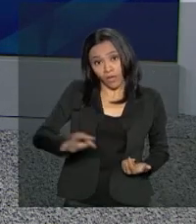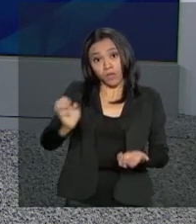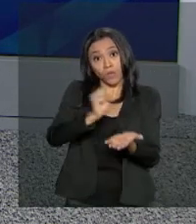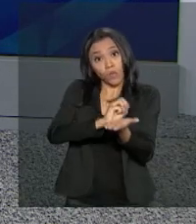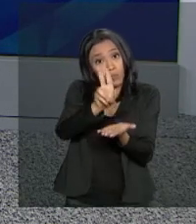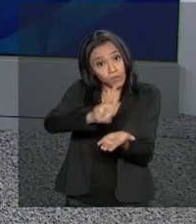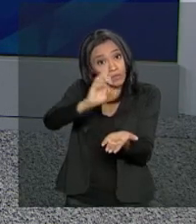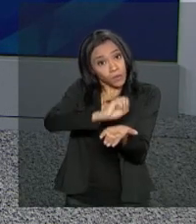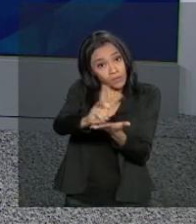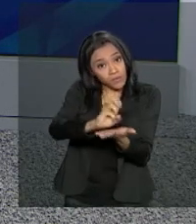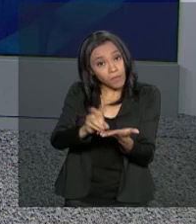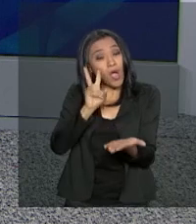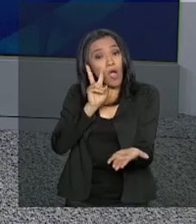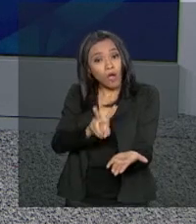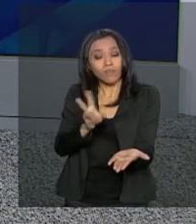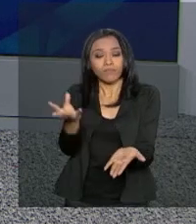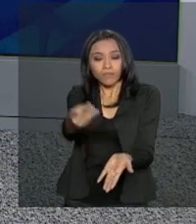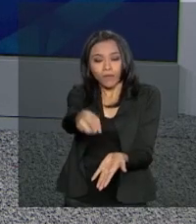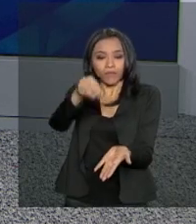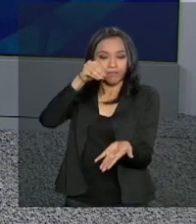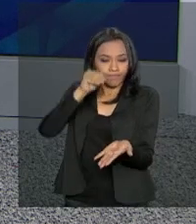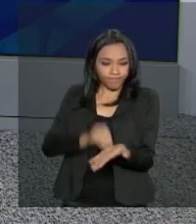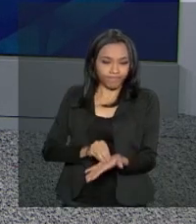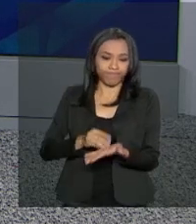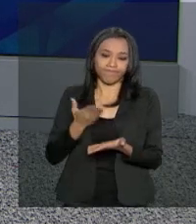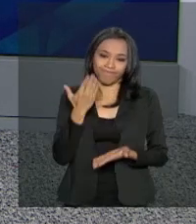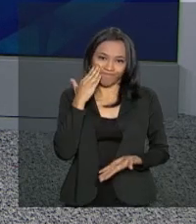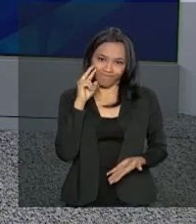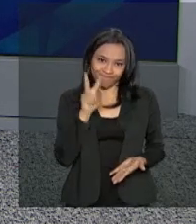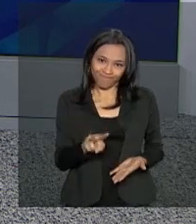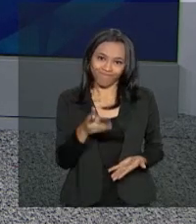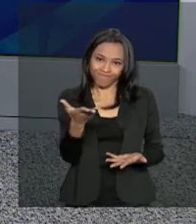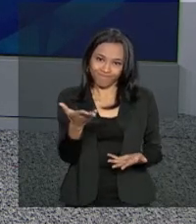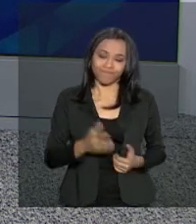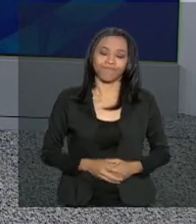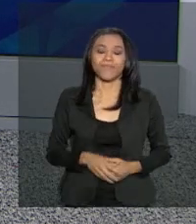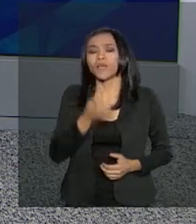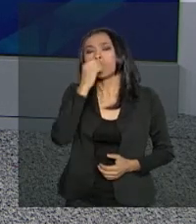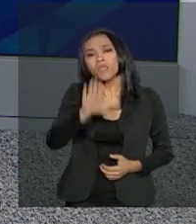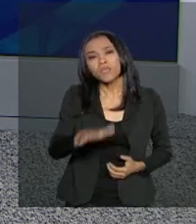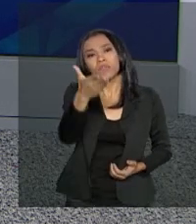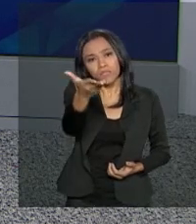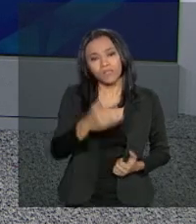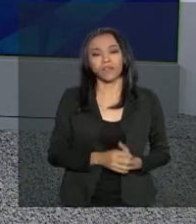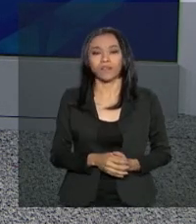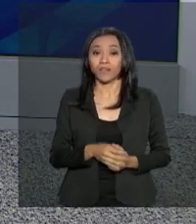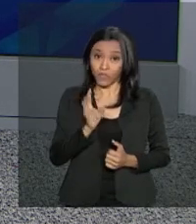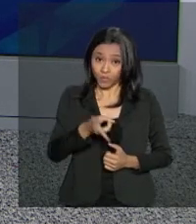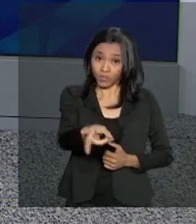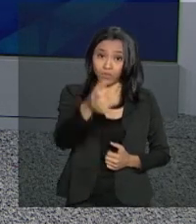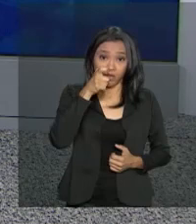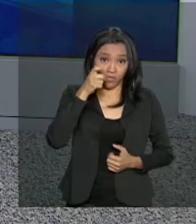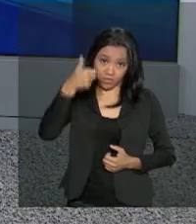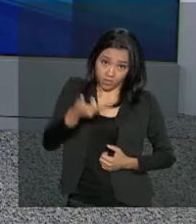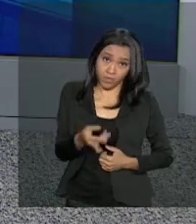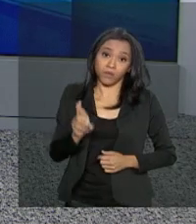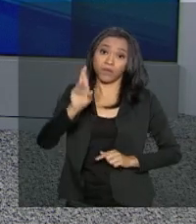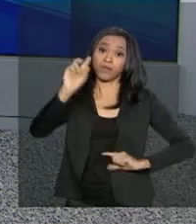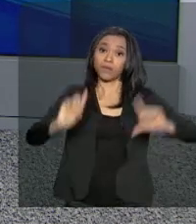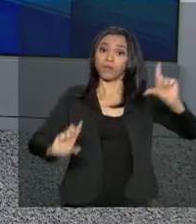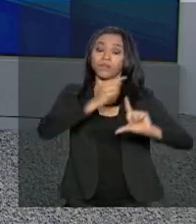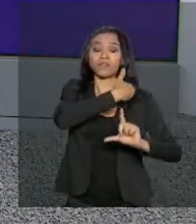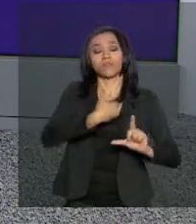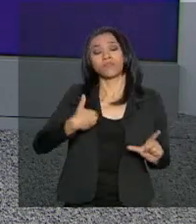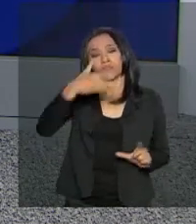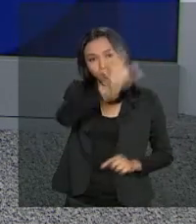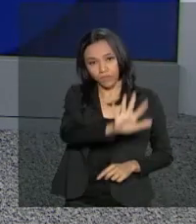disappear note e 6 1 998 6 7 8 787 boa tarde pra você e continue com a gente aqui na nbr